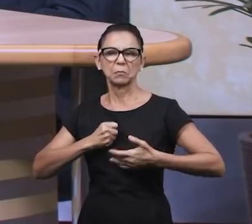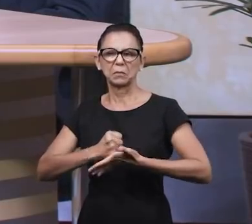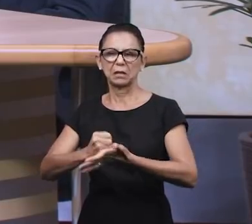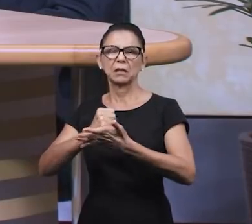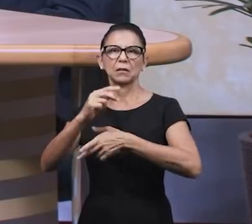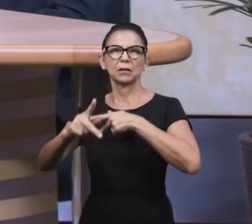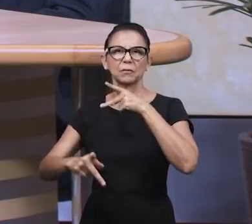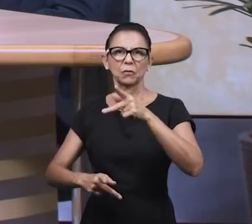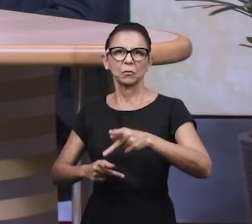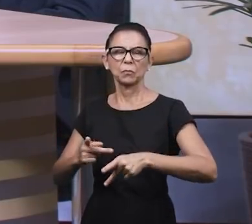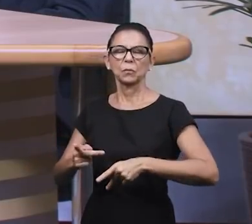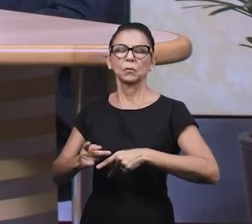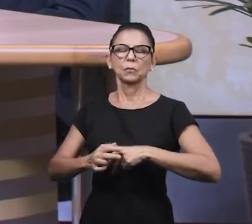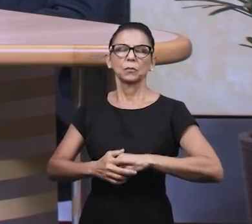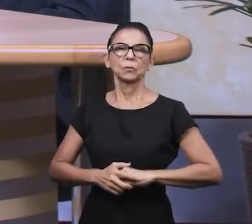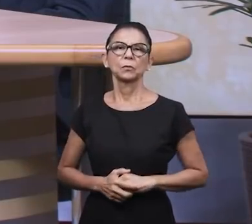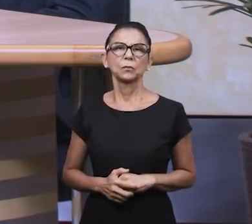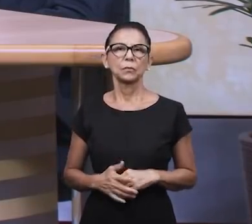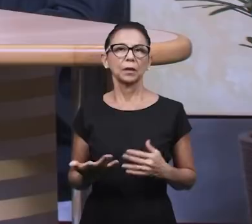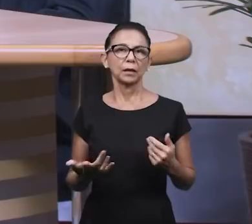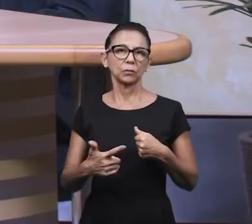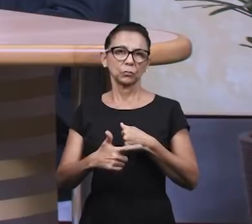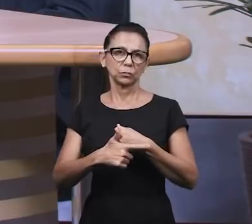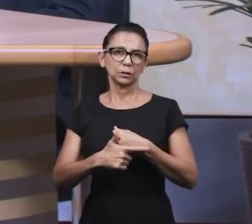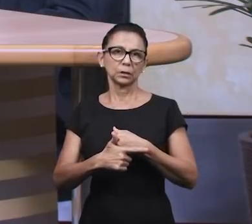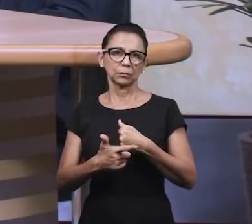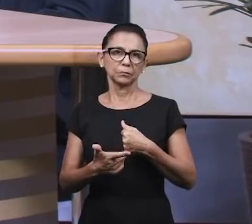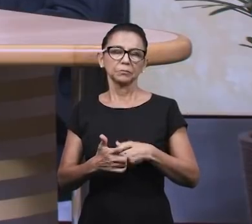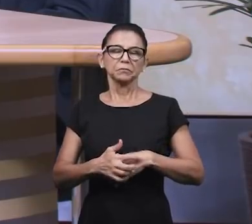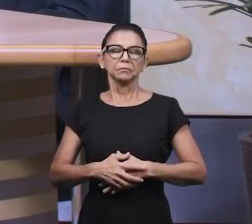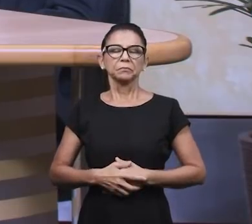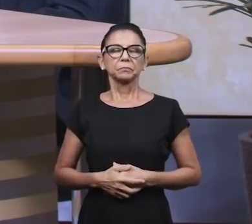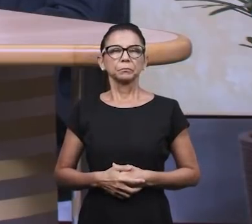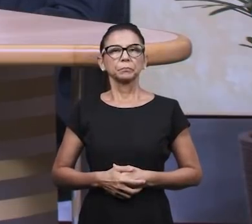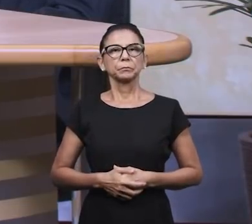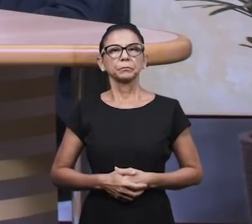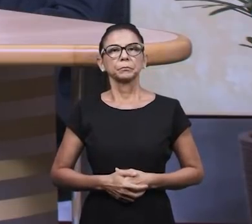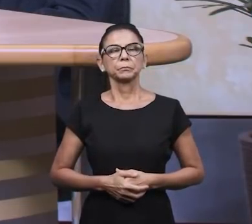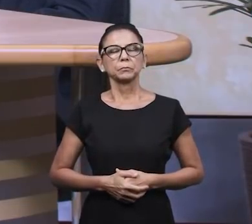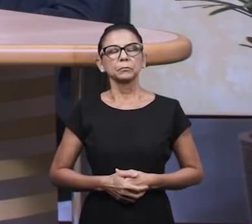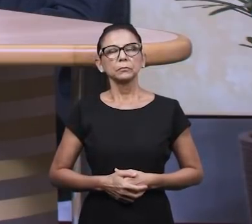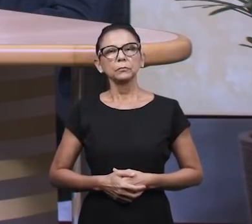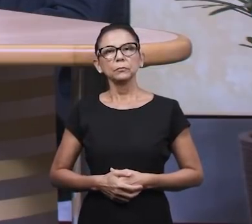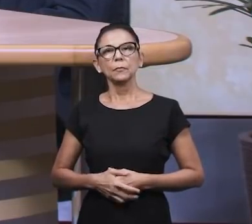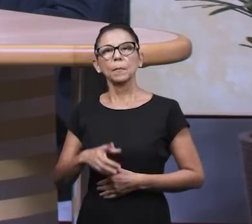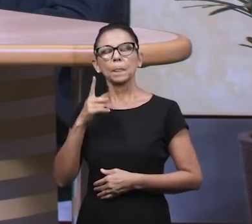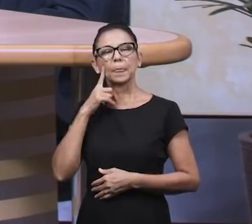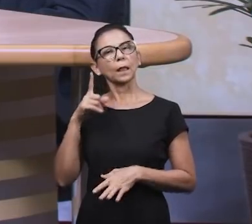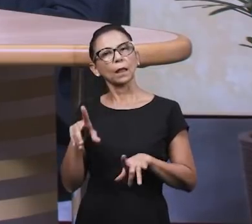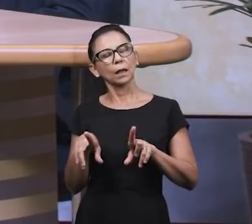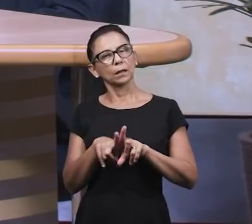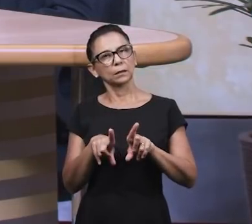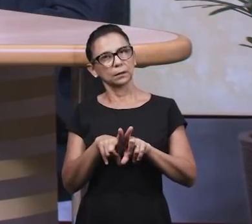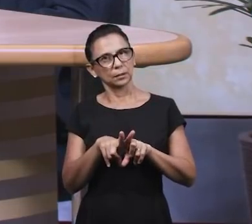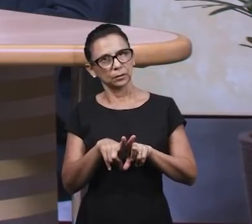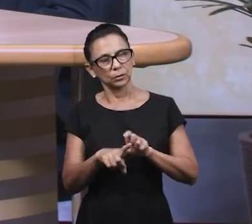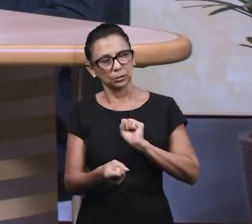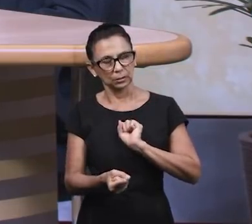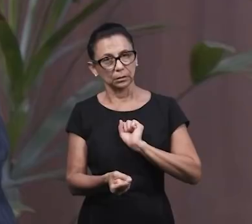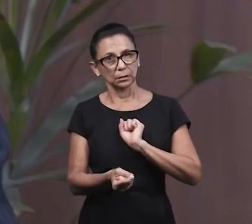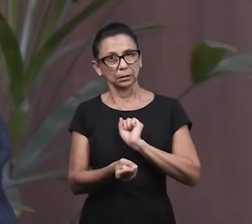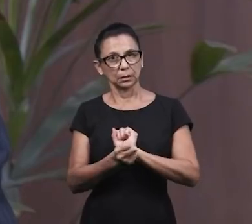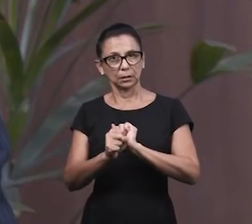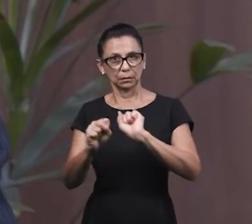nas guerras, né? Então era a condição do libertador. E uma das figuras que nós vamos ver